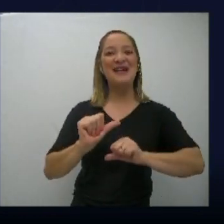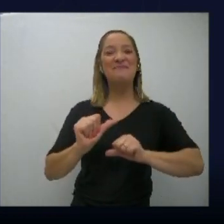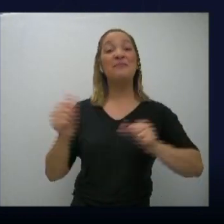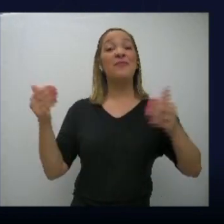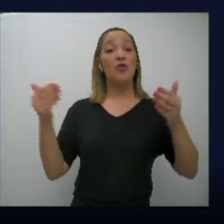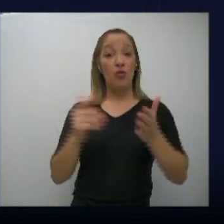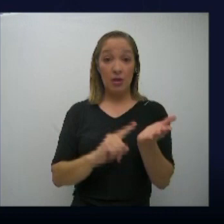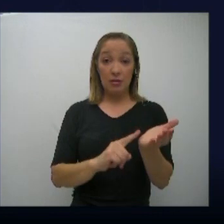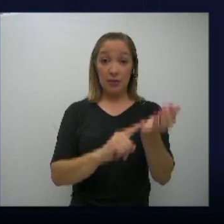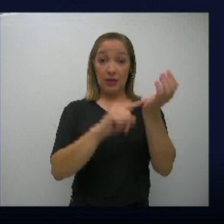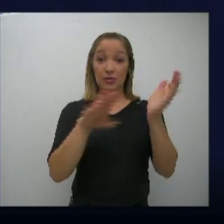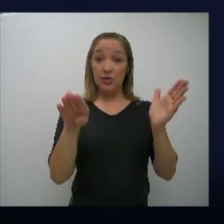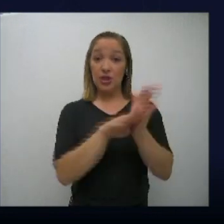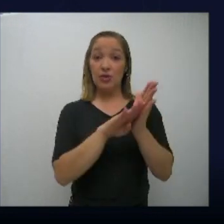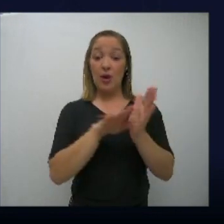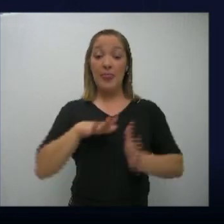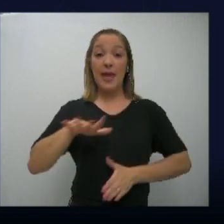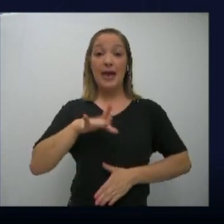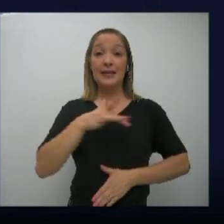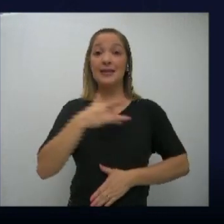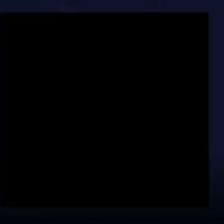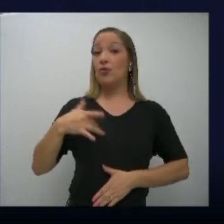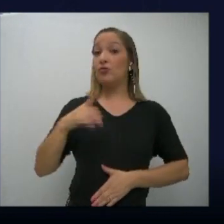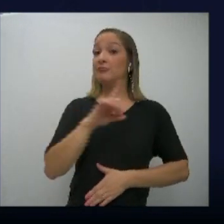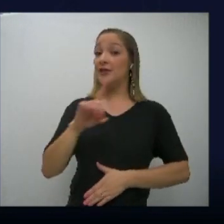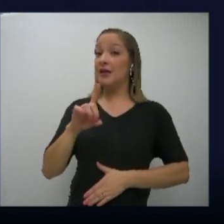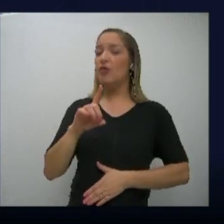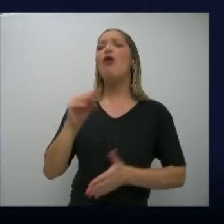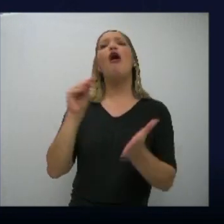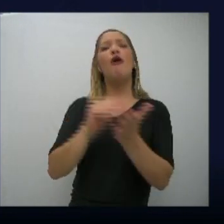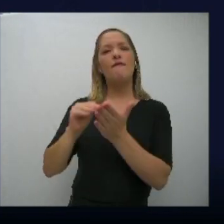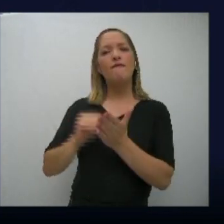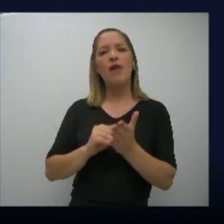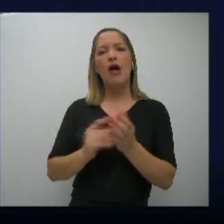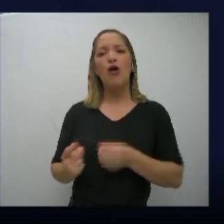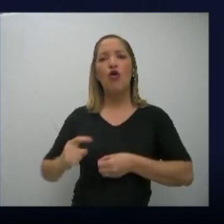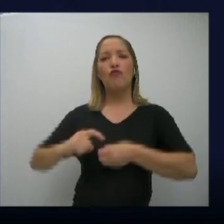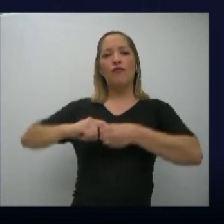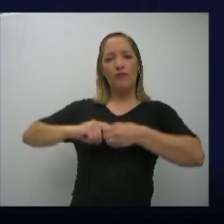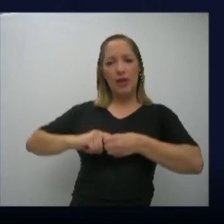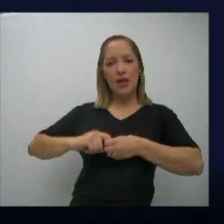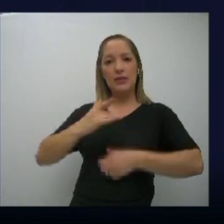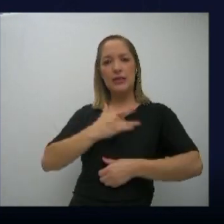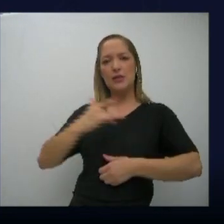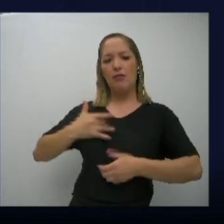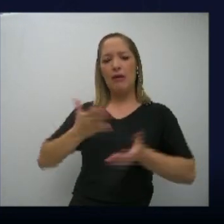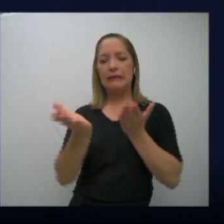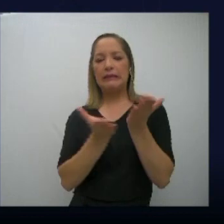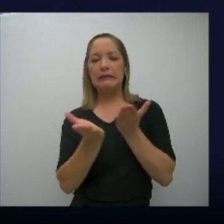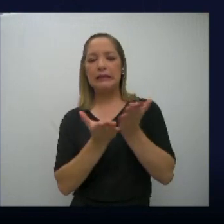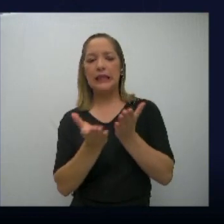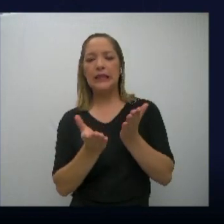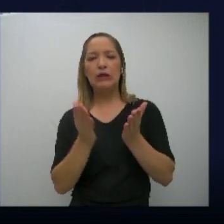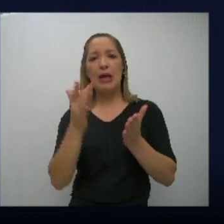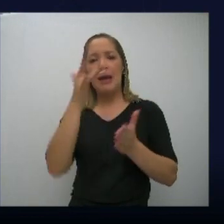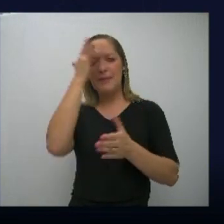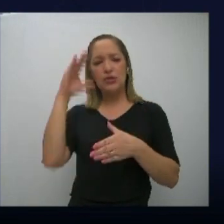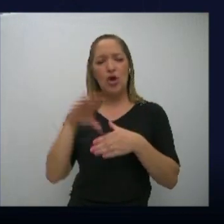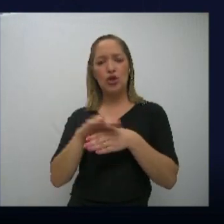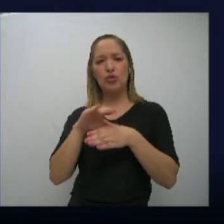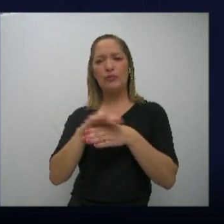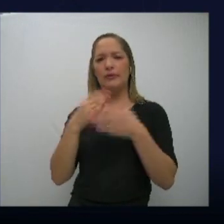tem problema chegou a saúde para poder chegar a gente assim celular plano de saúde anda dizendo que é de saúde está faltando doente e vez conseguir antecipar isso